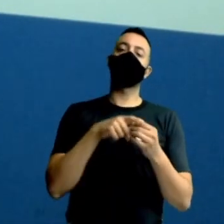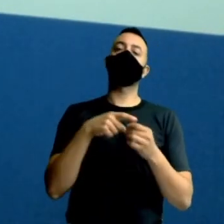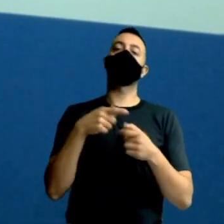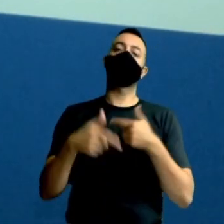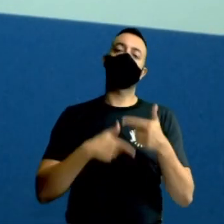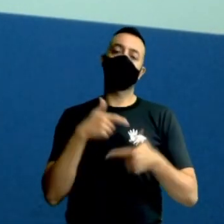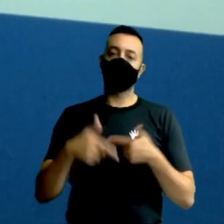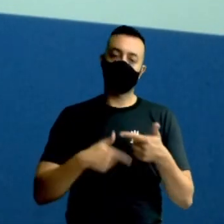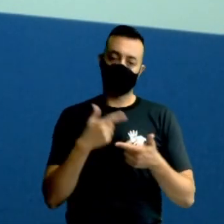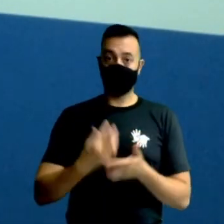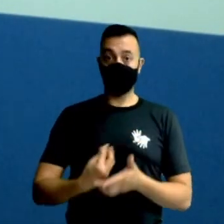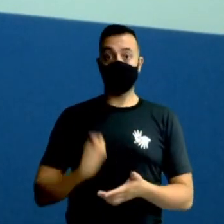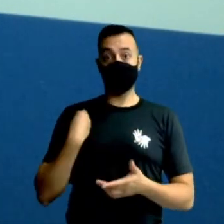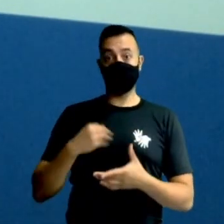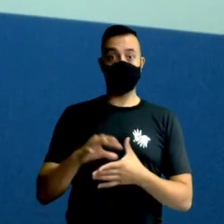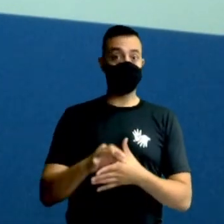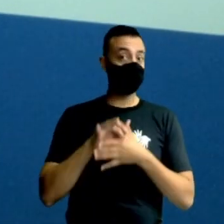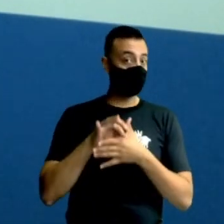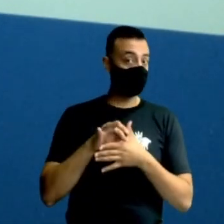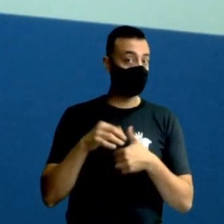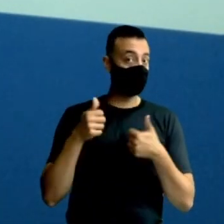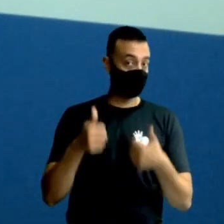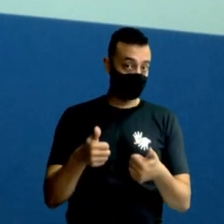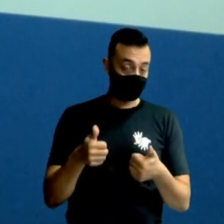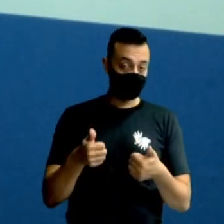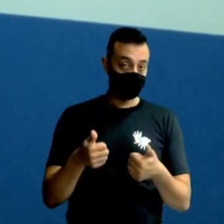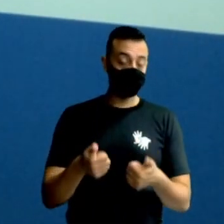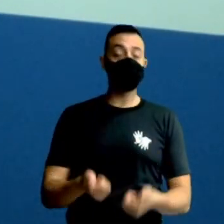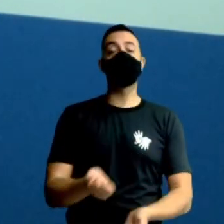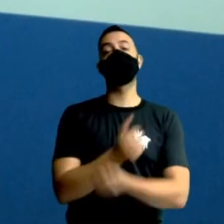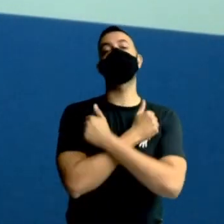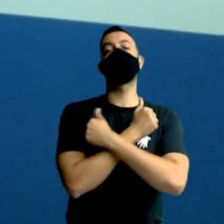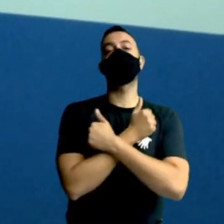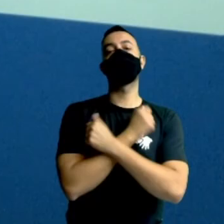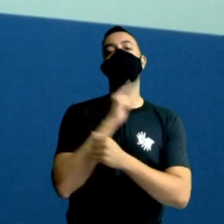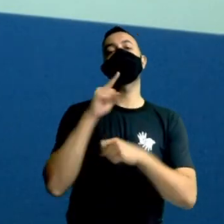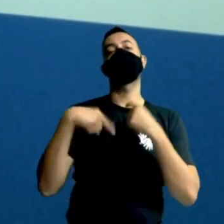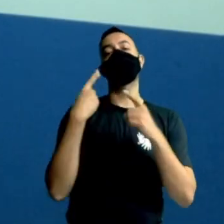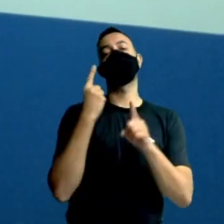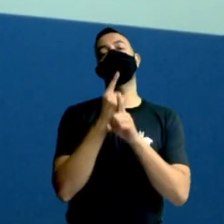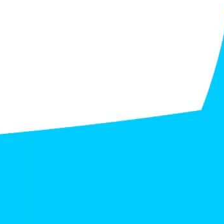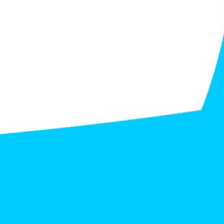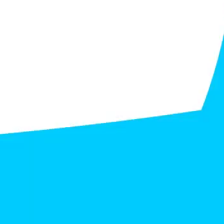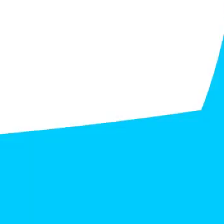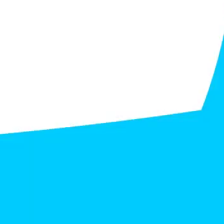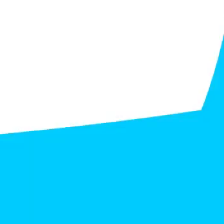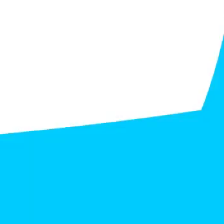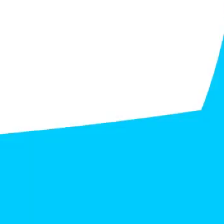atividades presenciais, tá bom, pessoal? Forte abraço e até a próxima!